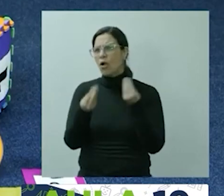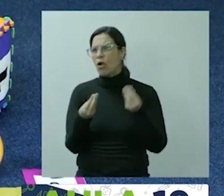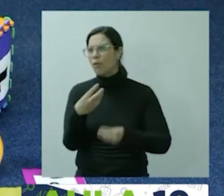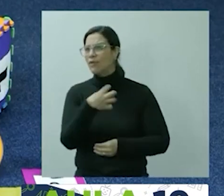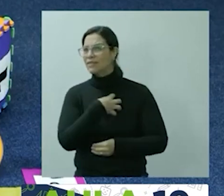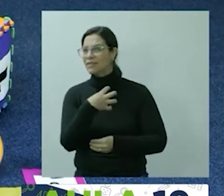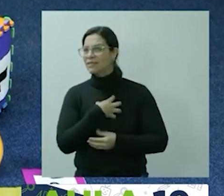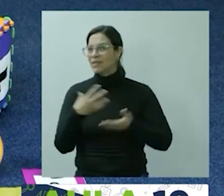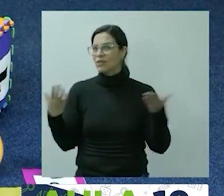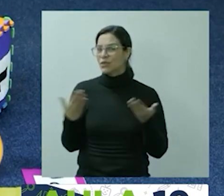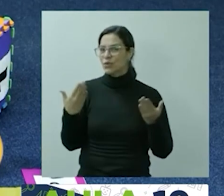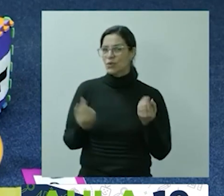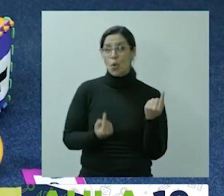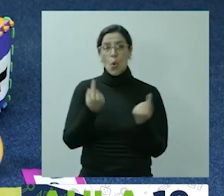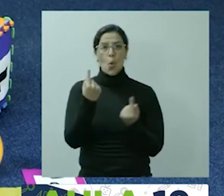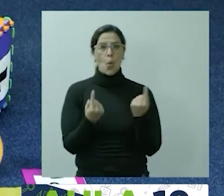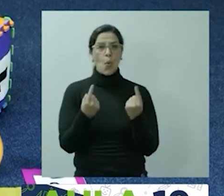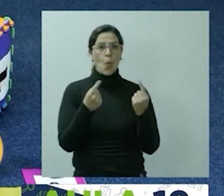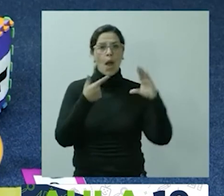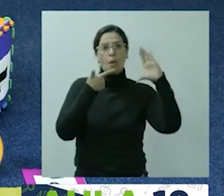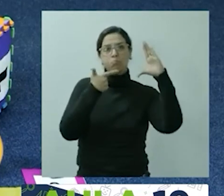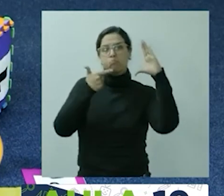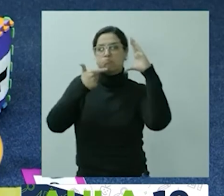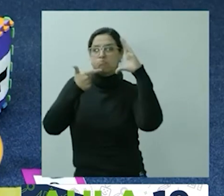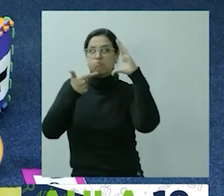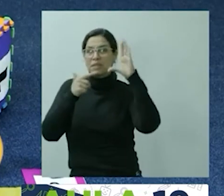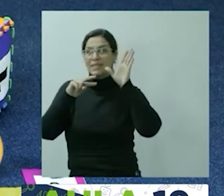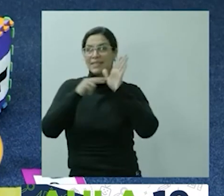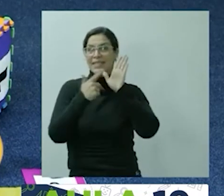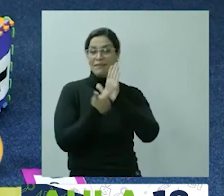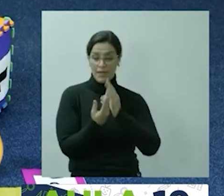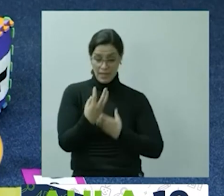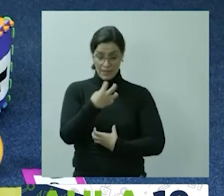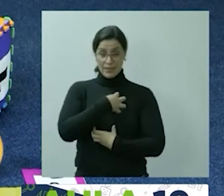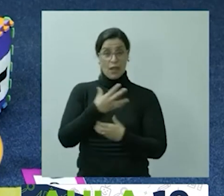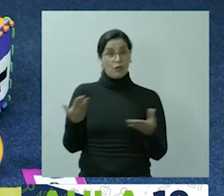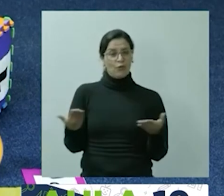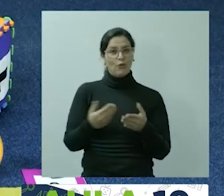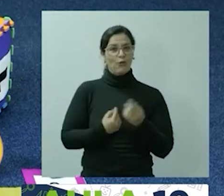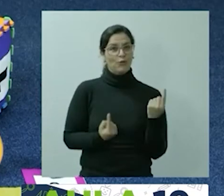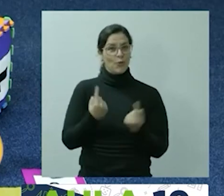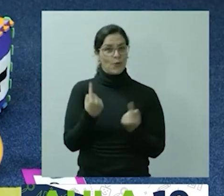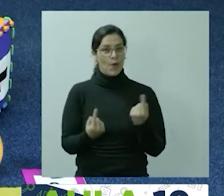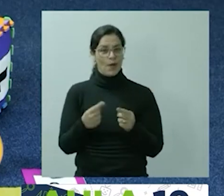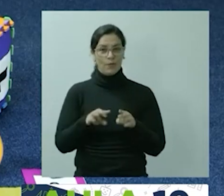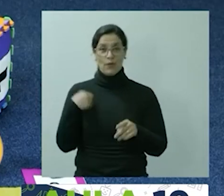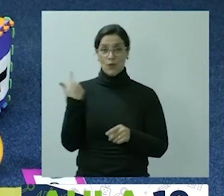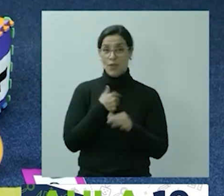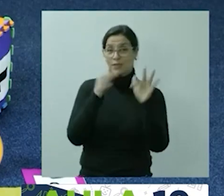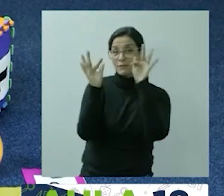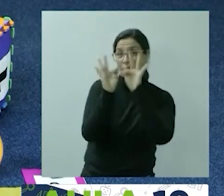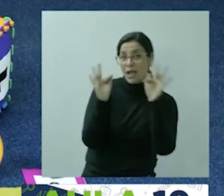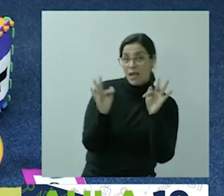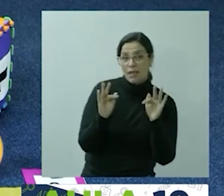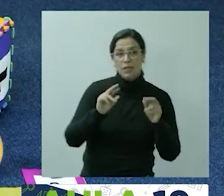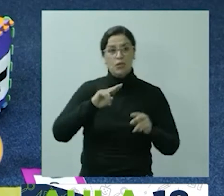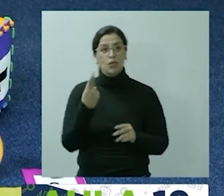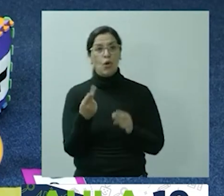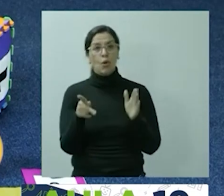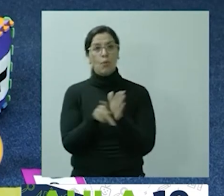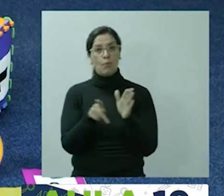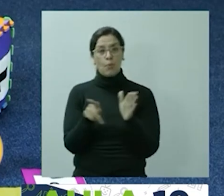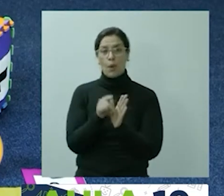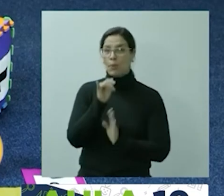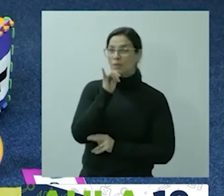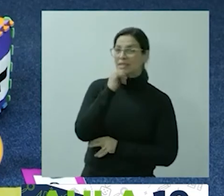vocês estão se sentindo hoje. Qual carinha representa vocês hoje? Será que mais feliz ou